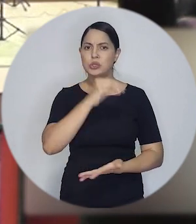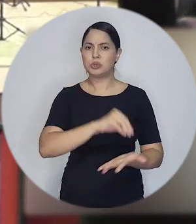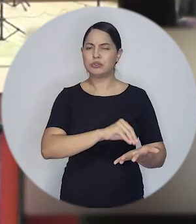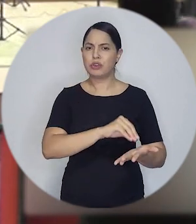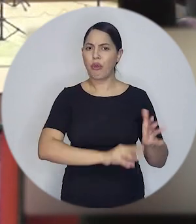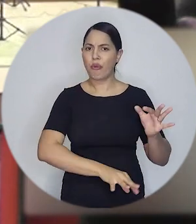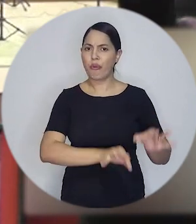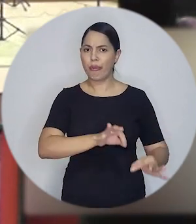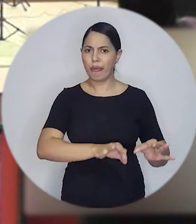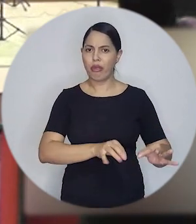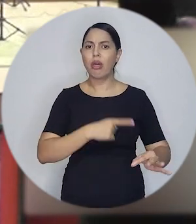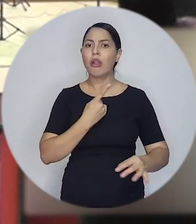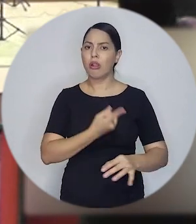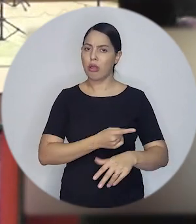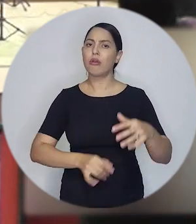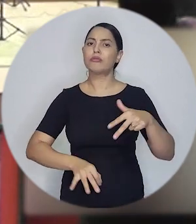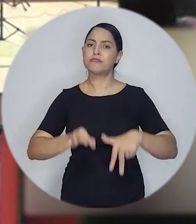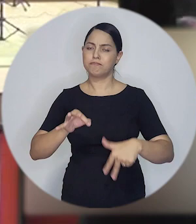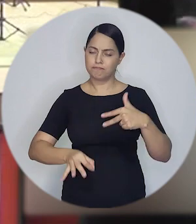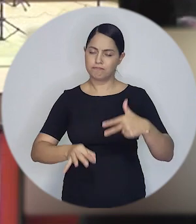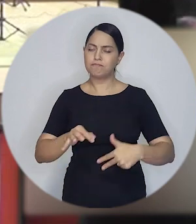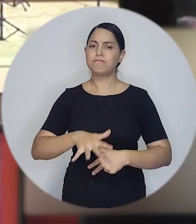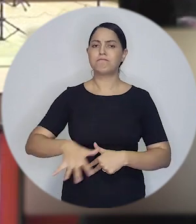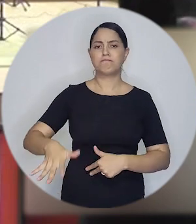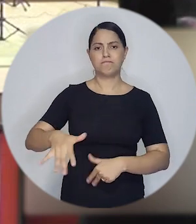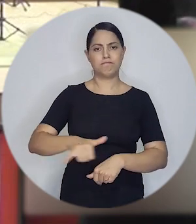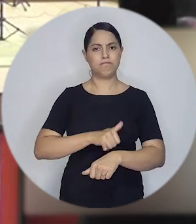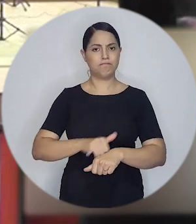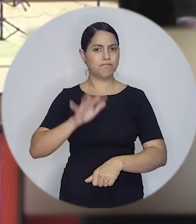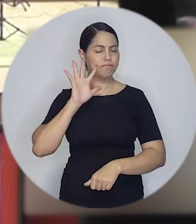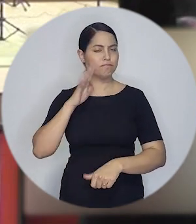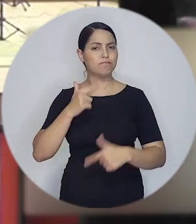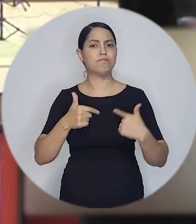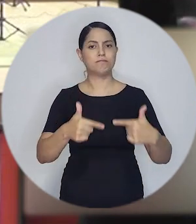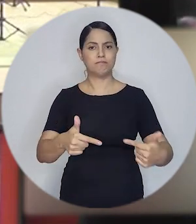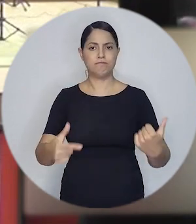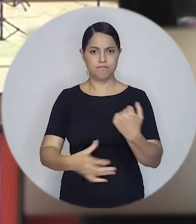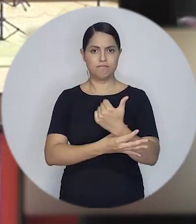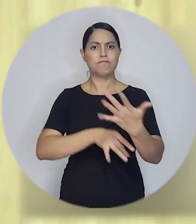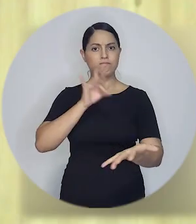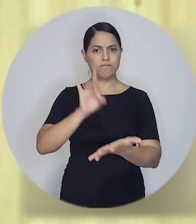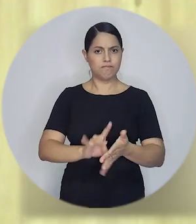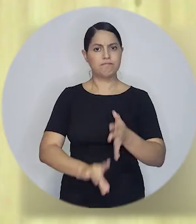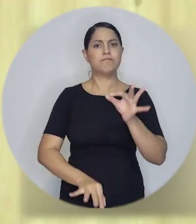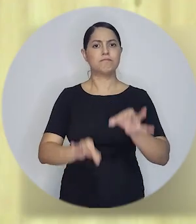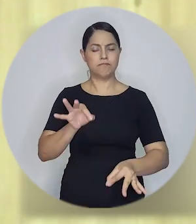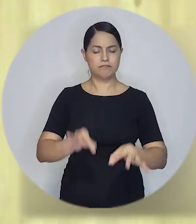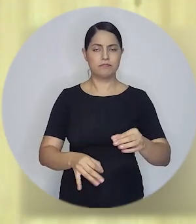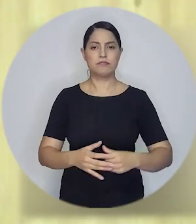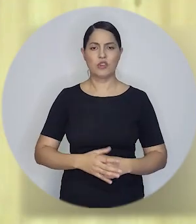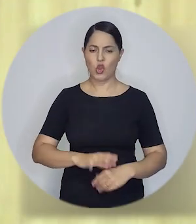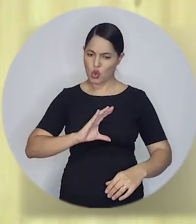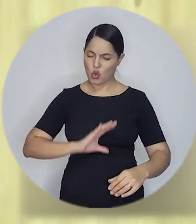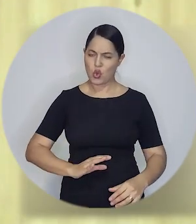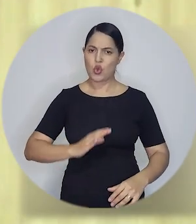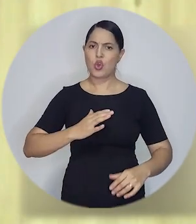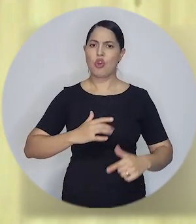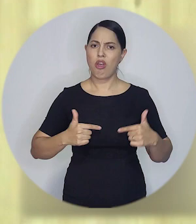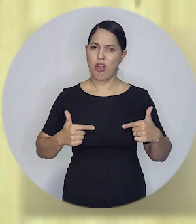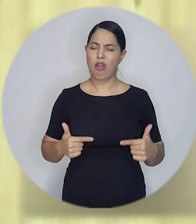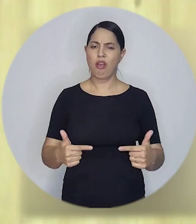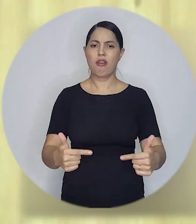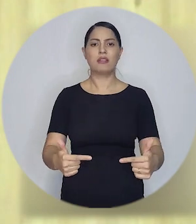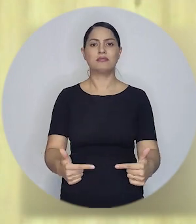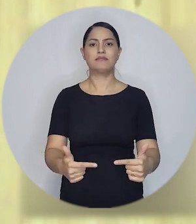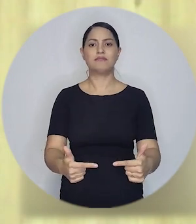de injustiças que ocorrem em nossa coletividade. Resguardar o Estado democrático de direito exige serenidade e coragem,